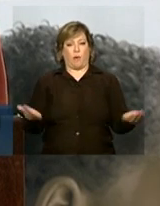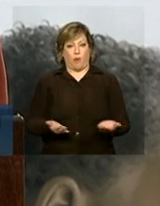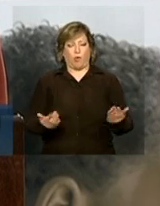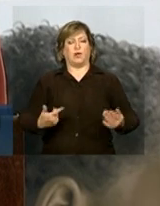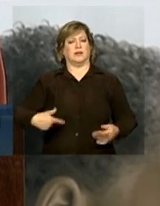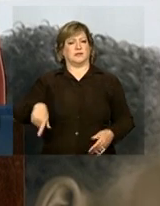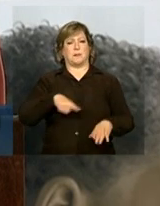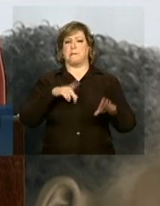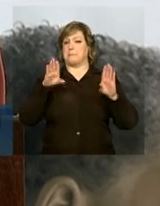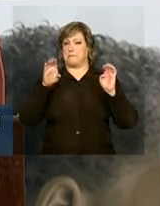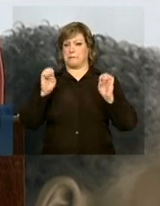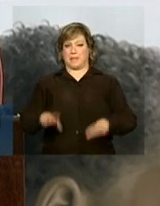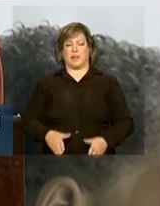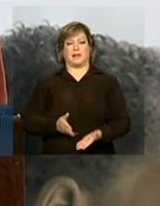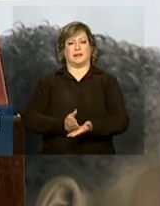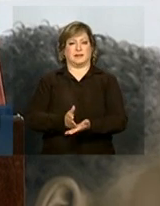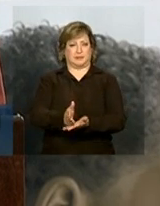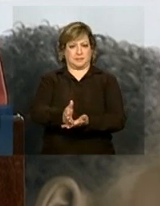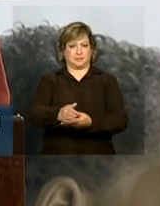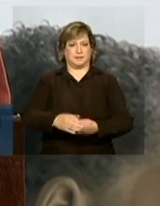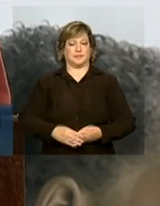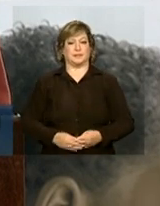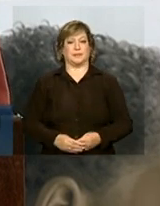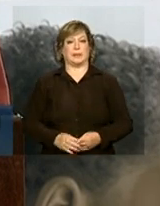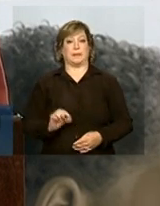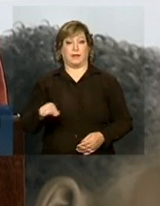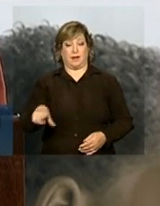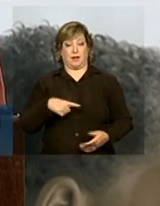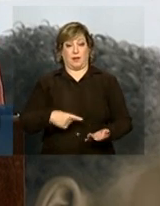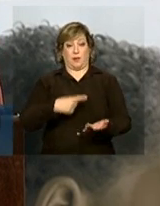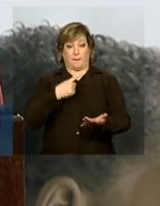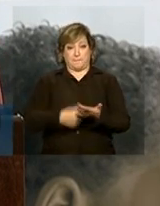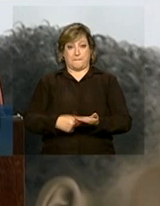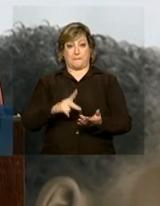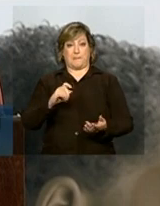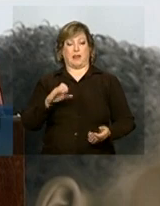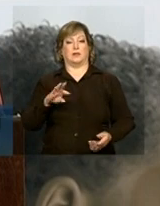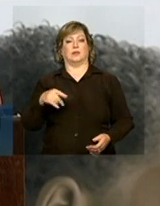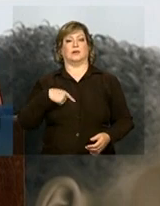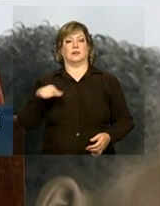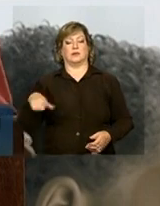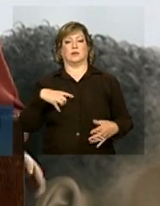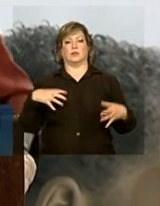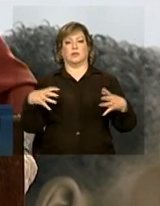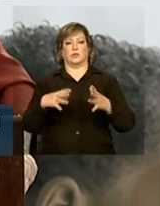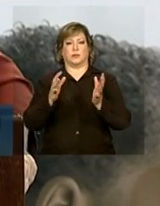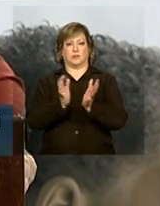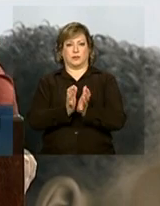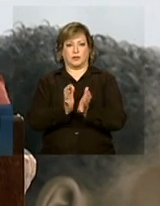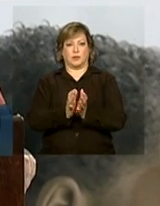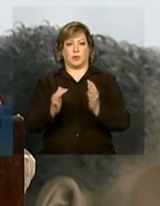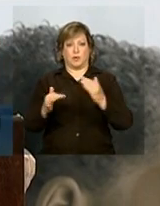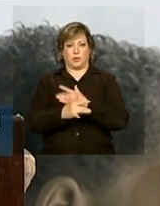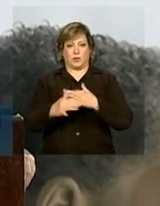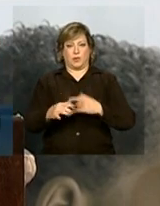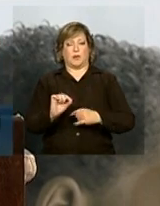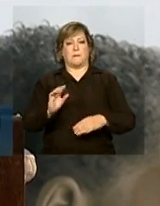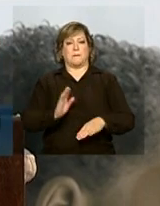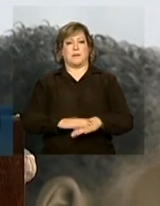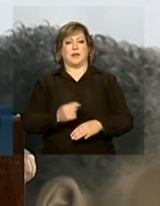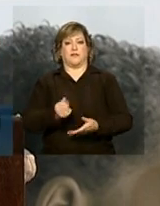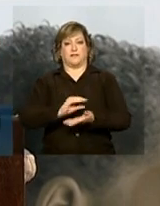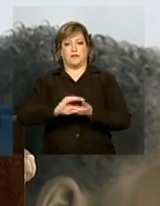sendo bem encaminhados. O pacto pela mobilidade urbana, por exemplo, com mais investimentos